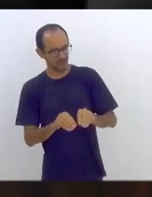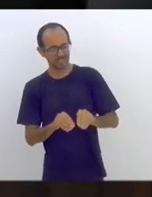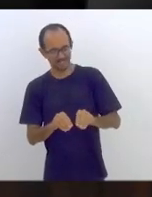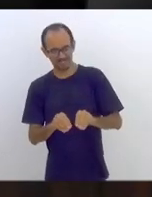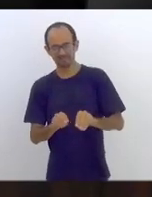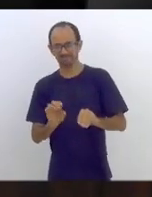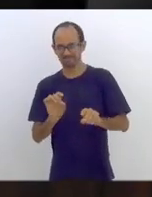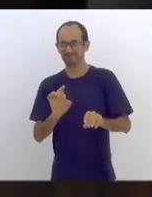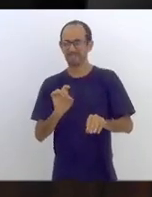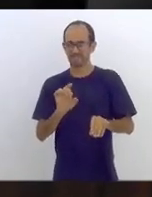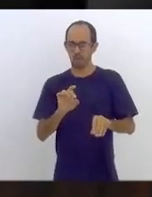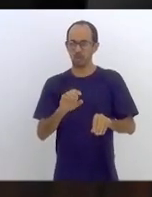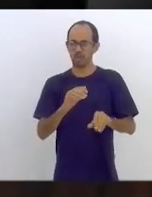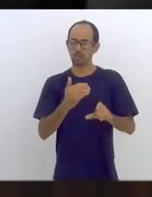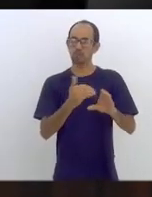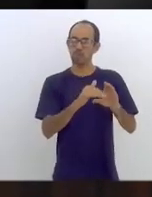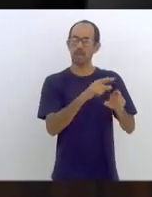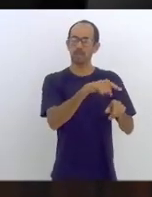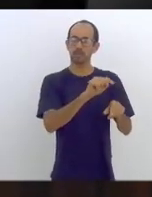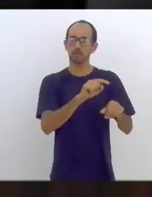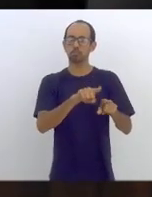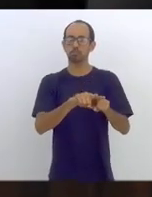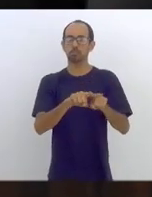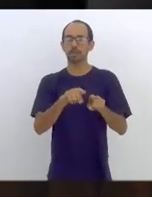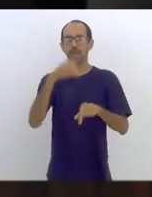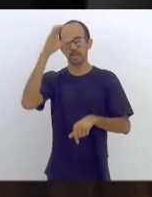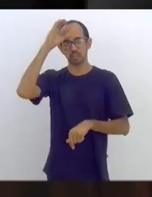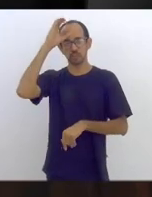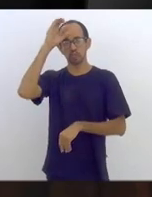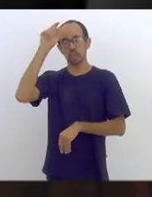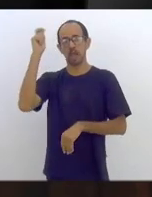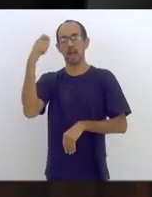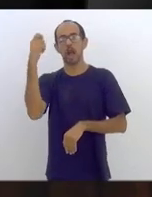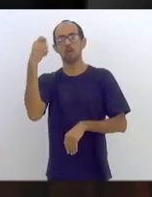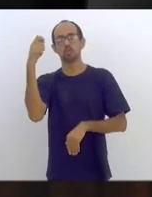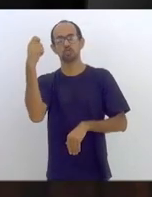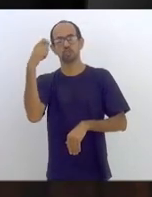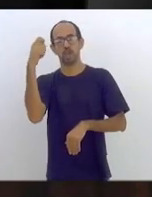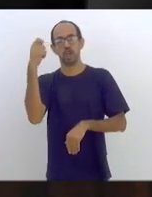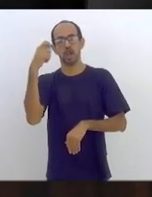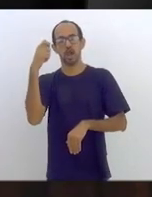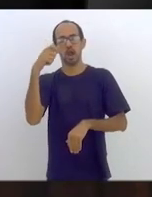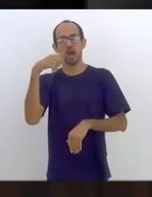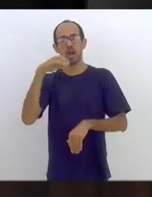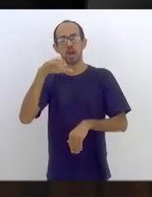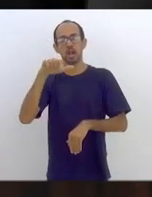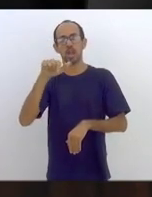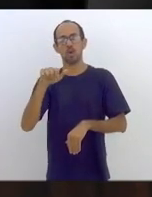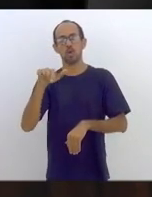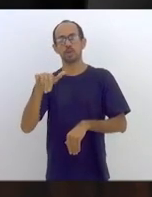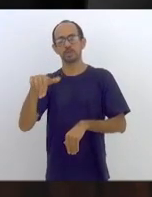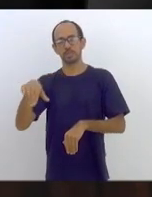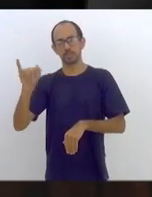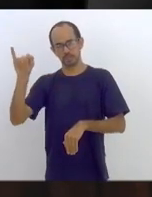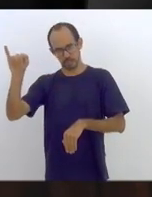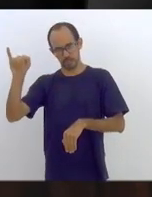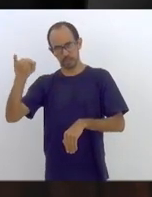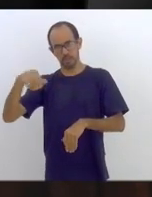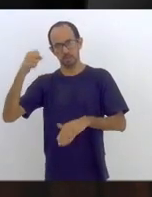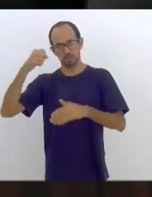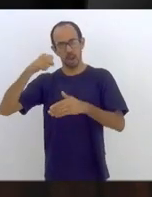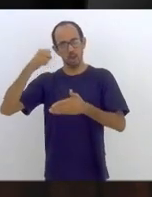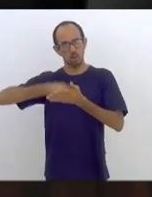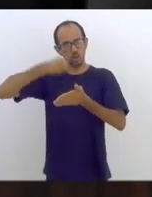Enviaremos a medalha da tia gaúcha, Cleonir Alves, em memória, outra